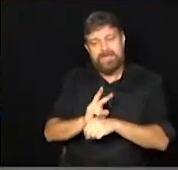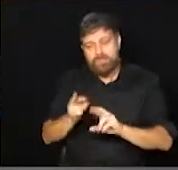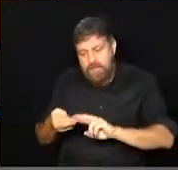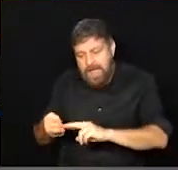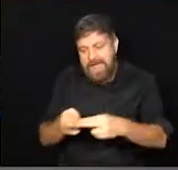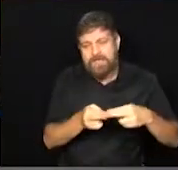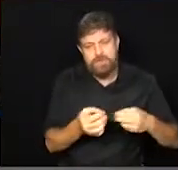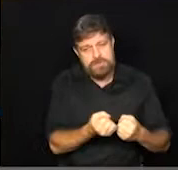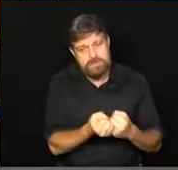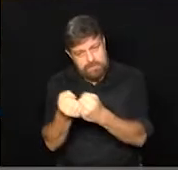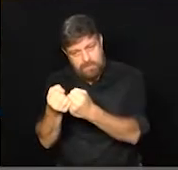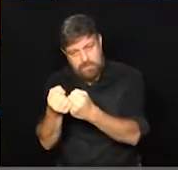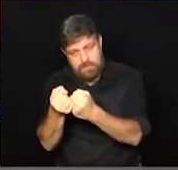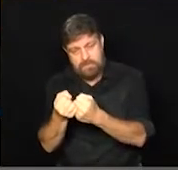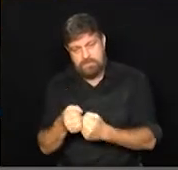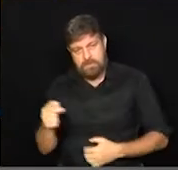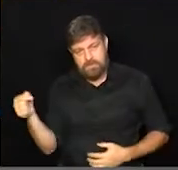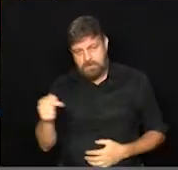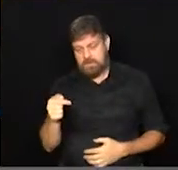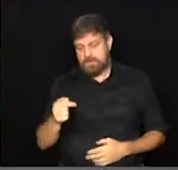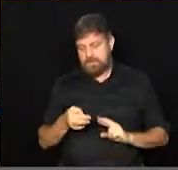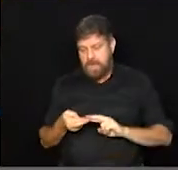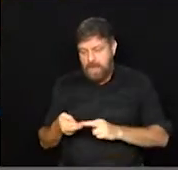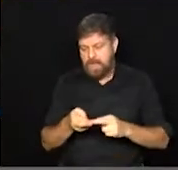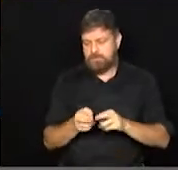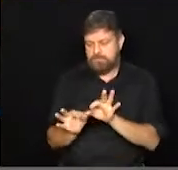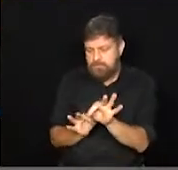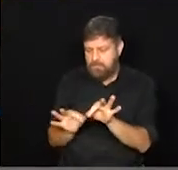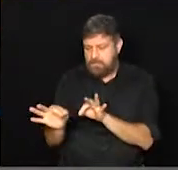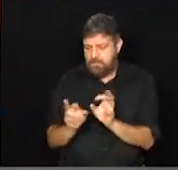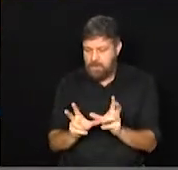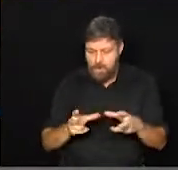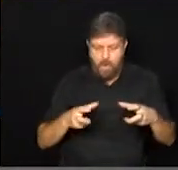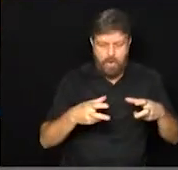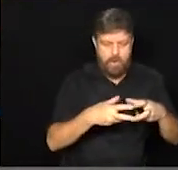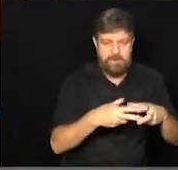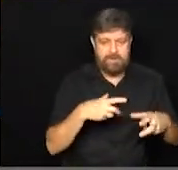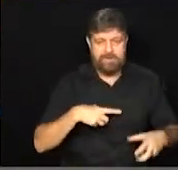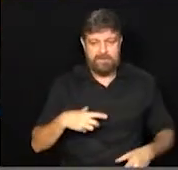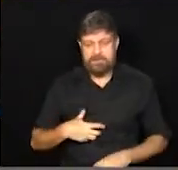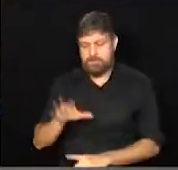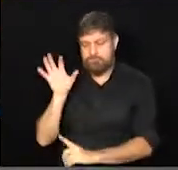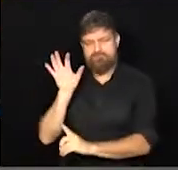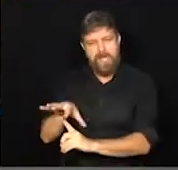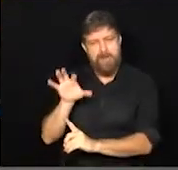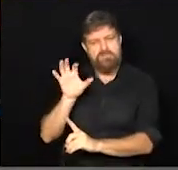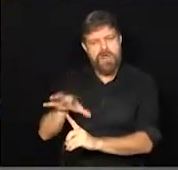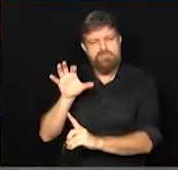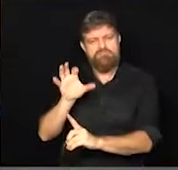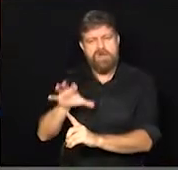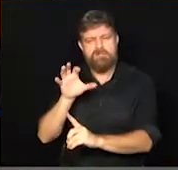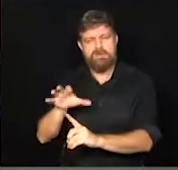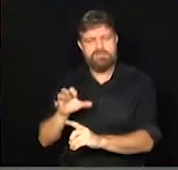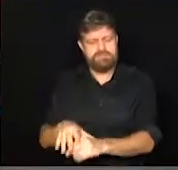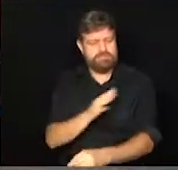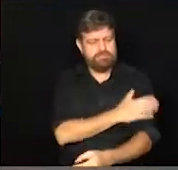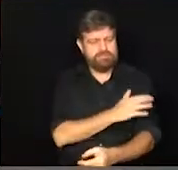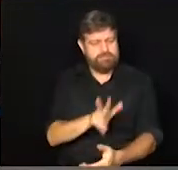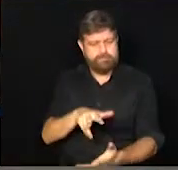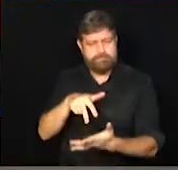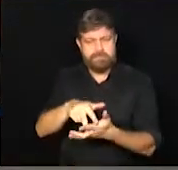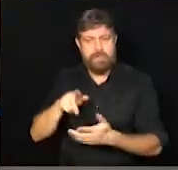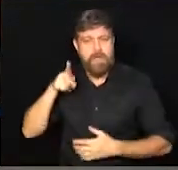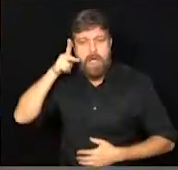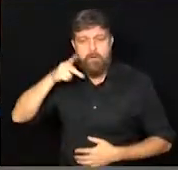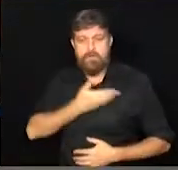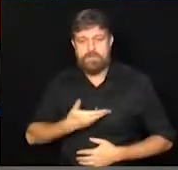cuidado passaram a se organizar com coletivos, a influenciar e a disputar a própria política